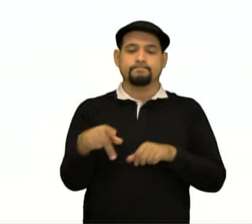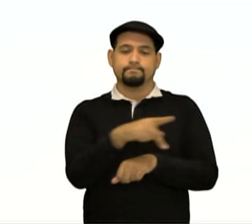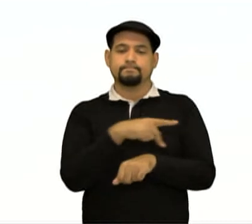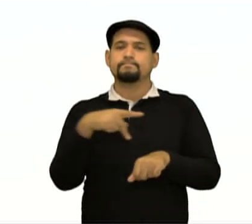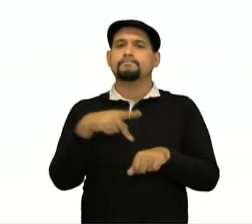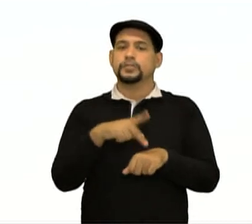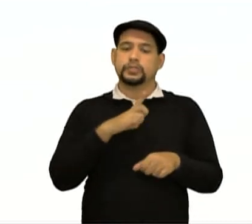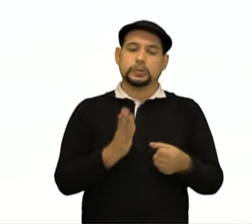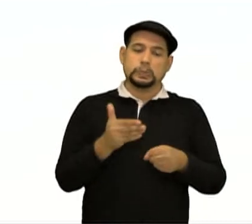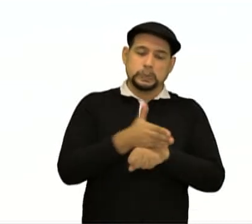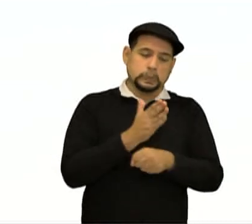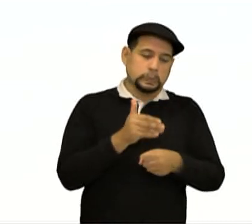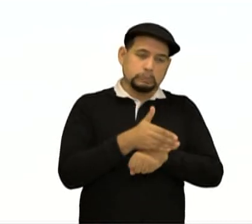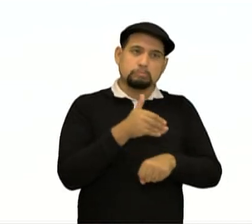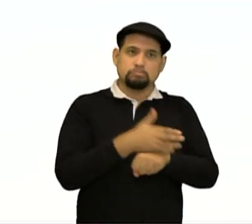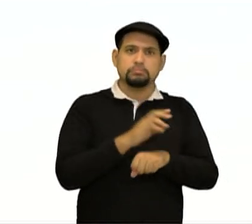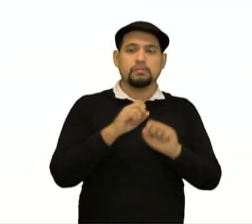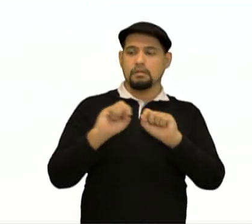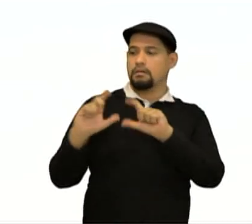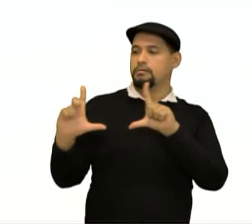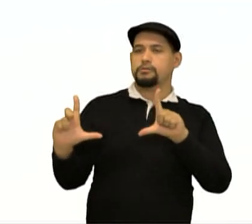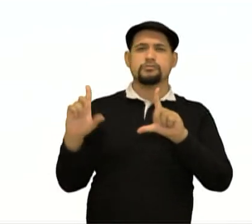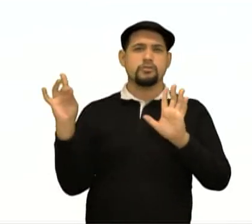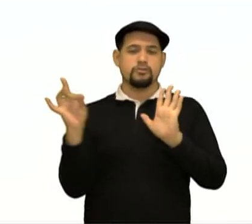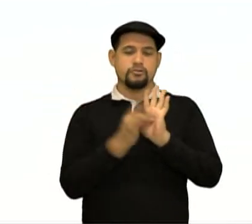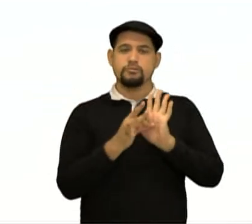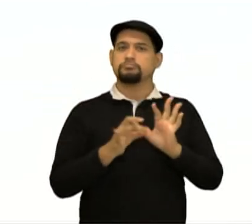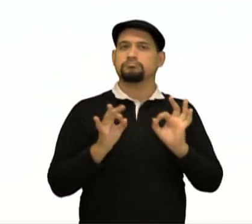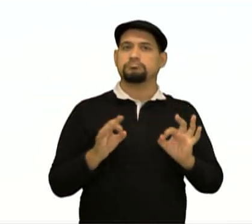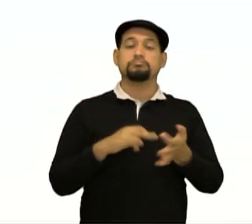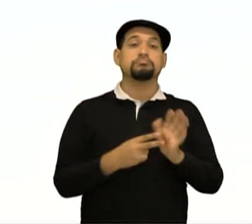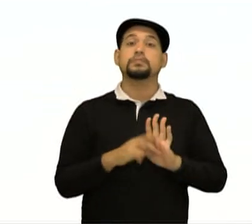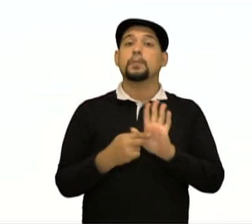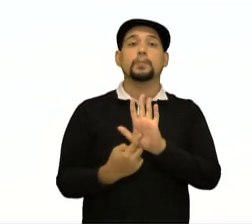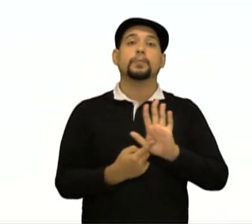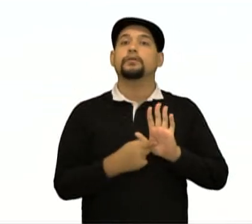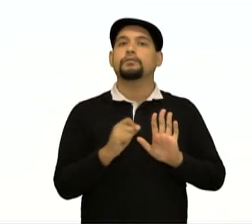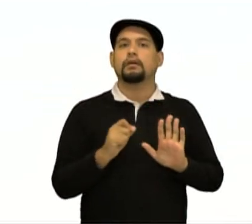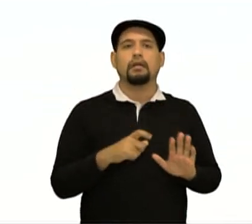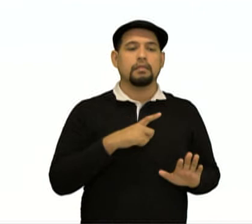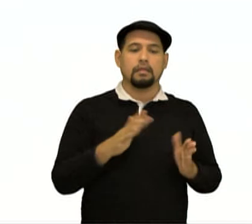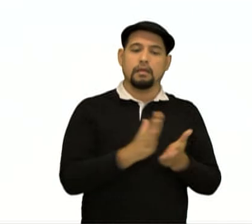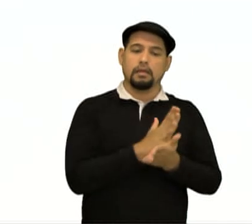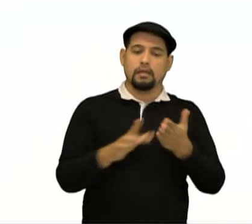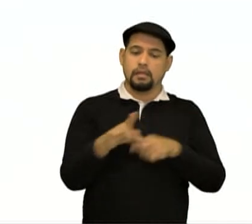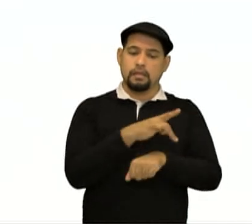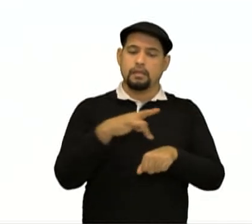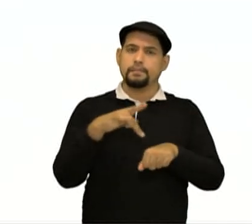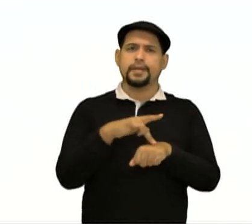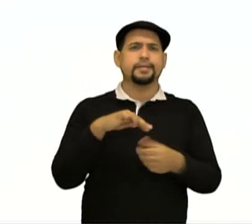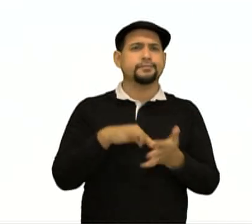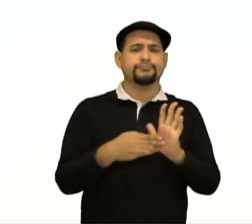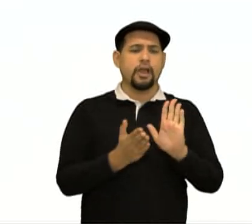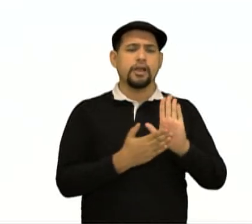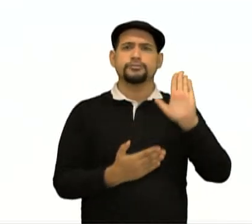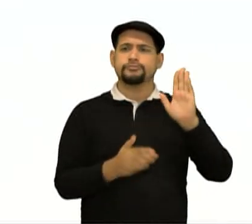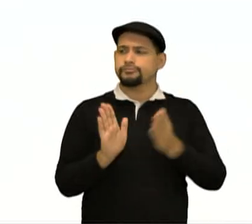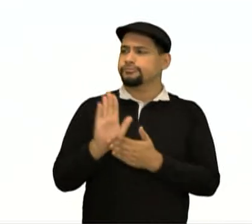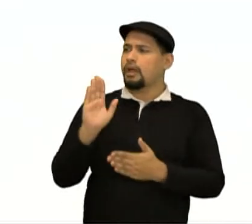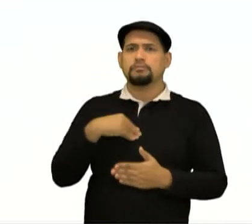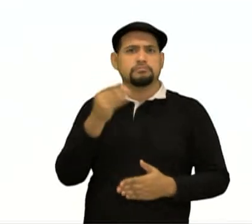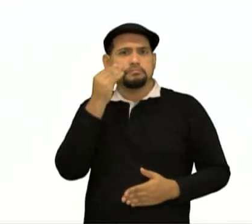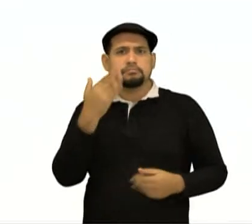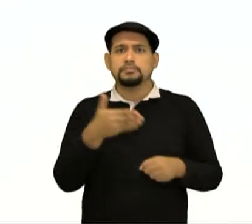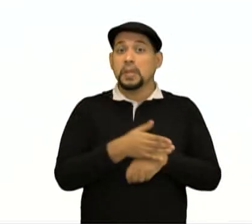países que foi e essa imagem é sólida nesse sentido mostra que nós temos países que eram candidatos ainda